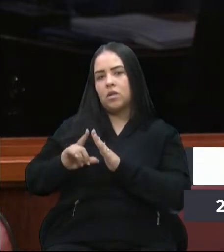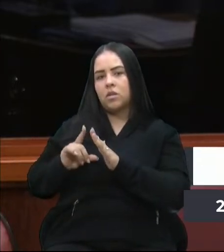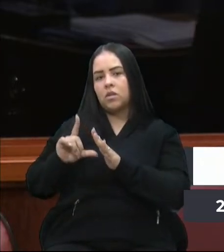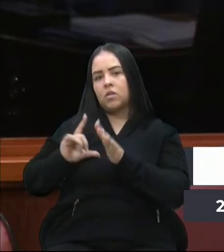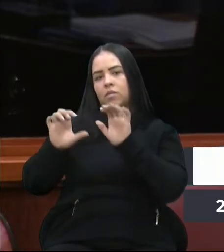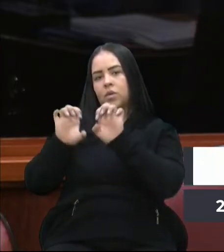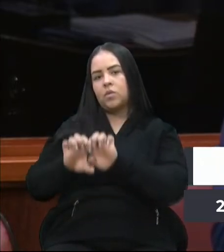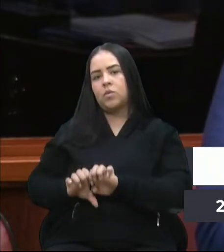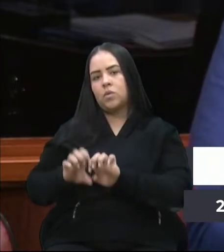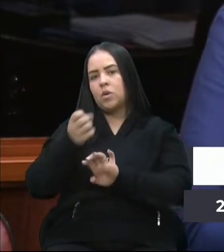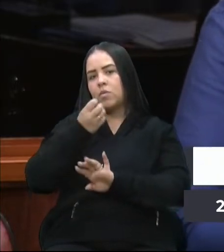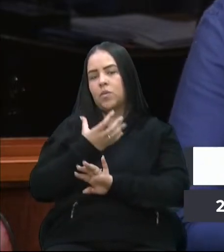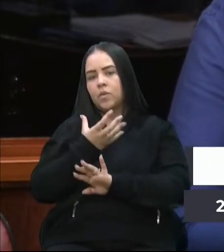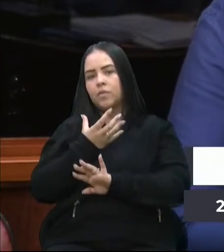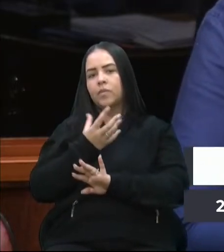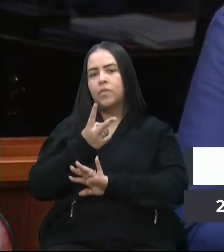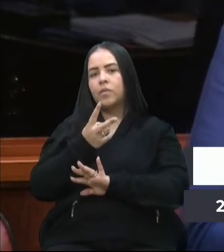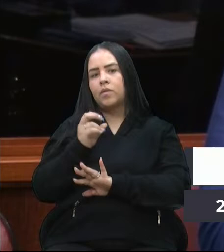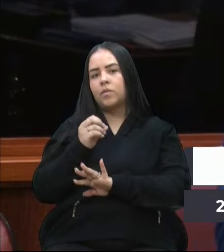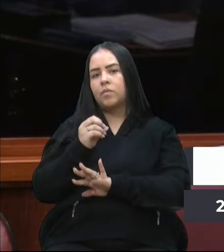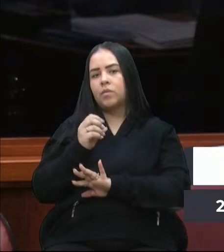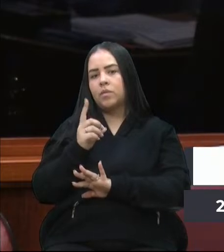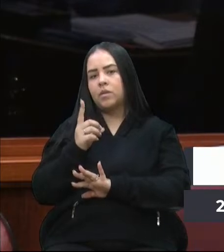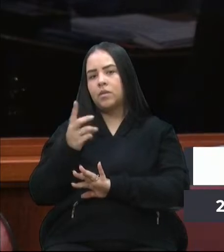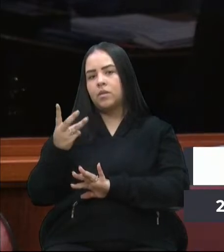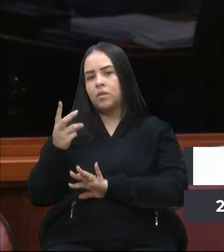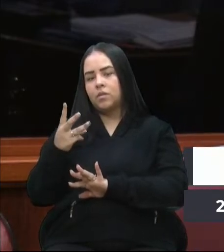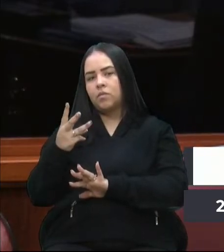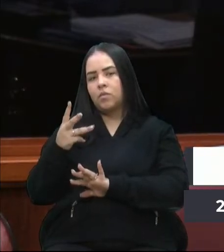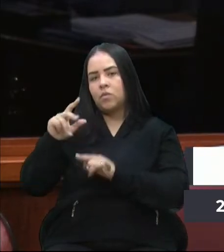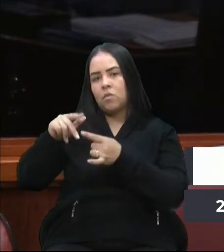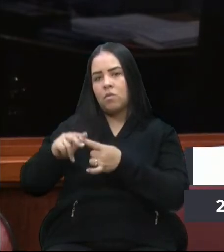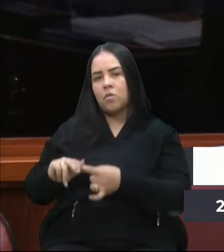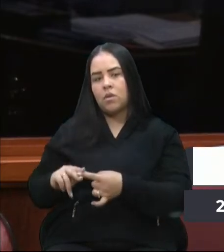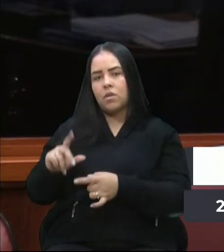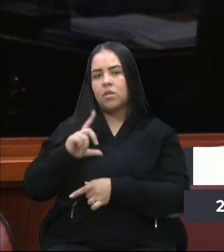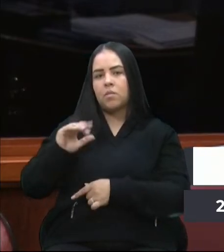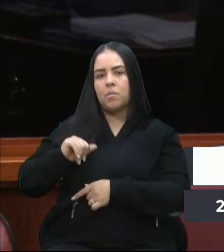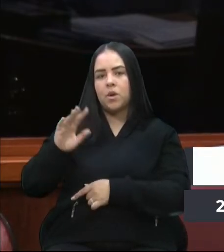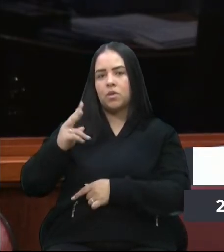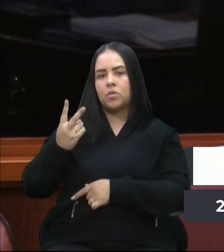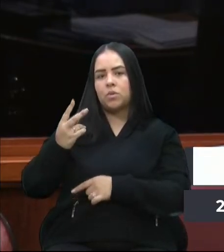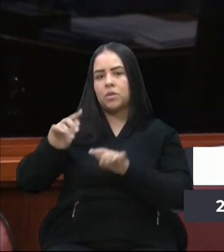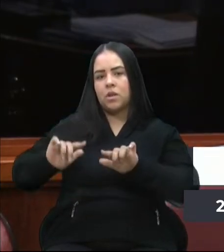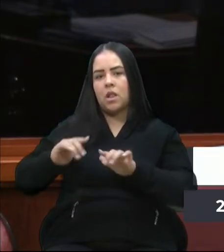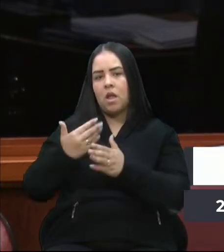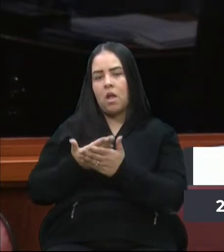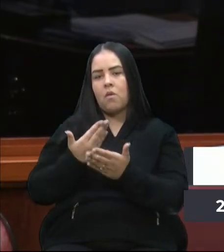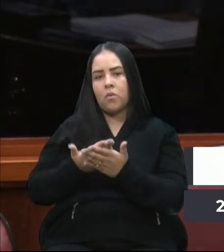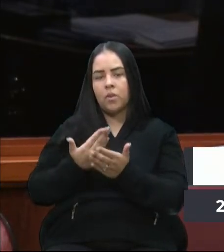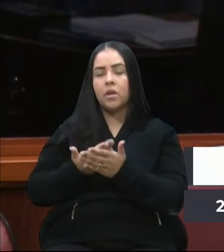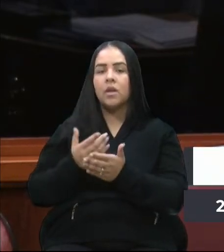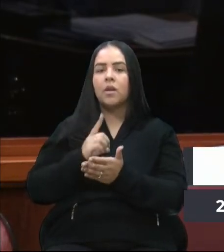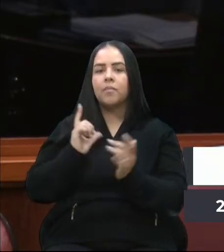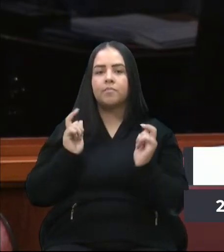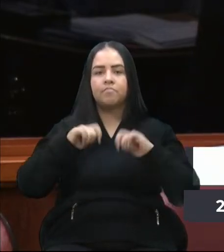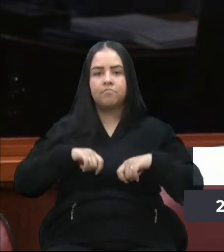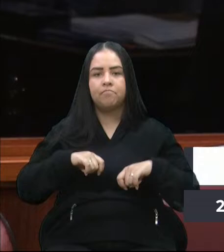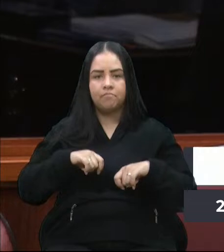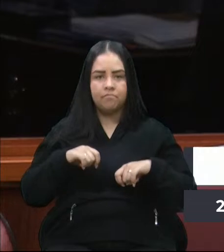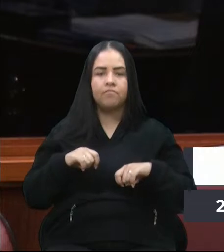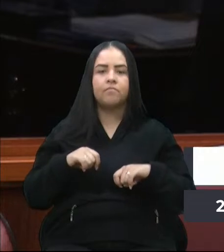estrutura aprimorada. Em 2013, o prédio foi aprimorado, dispondo de mais 2 salas de aula. Isso possibilitou que, no ano